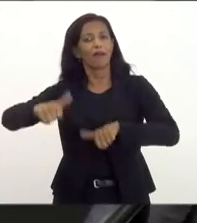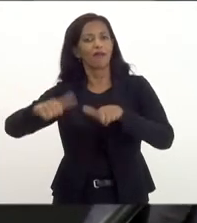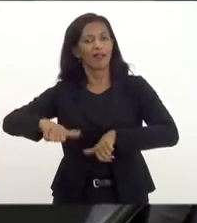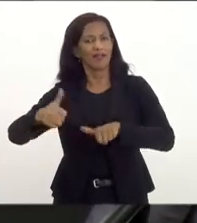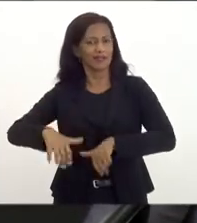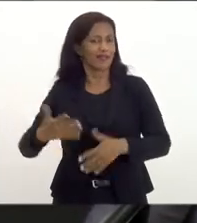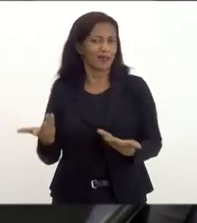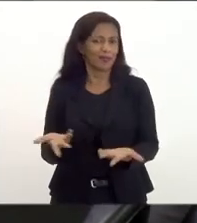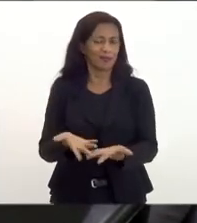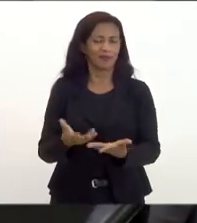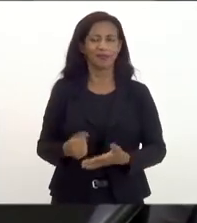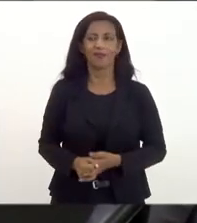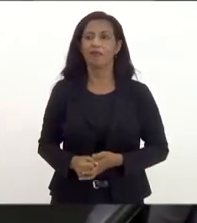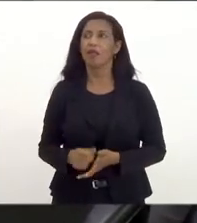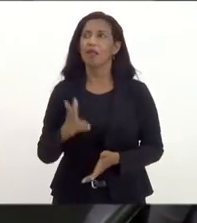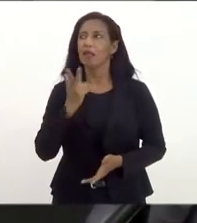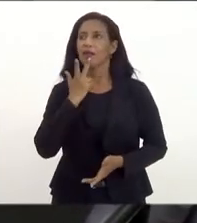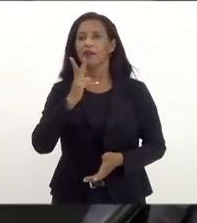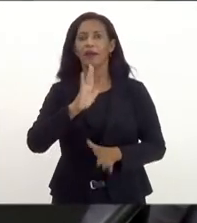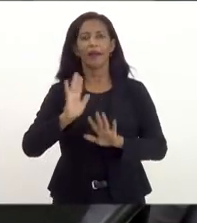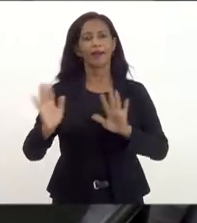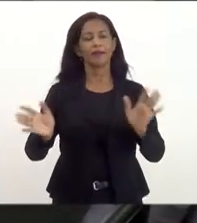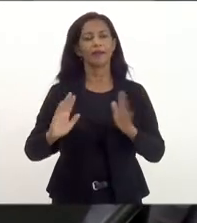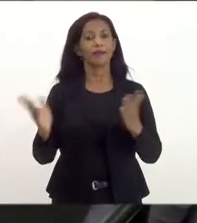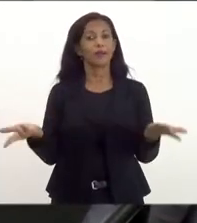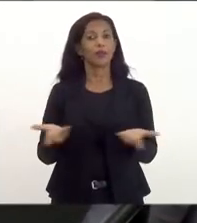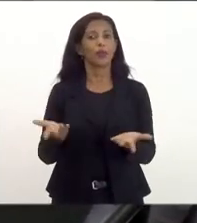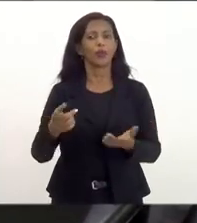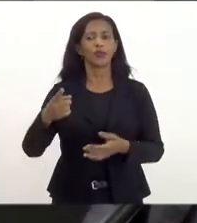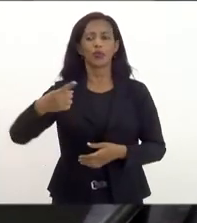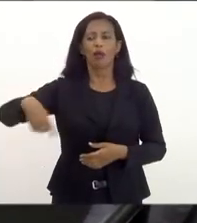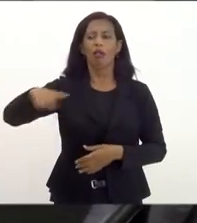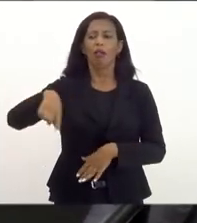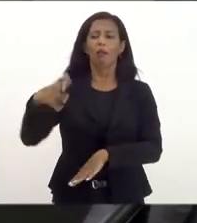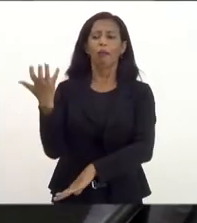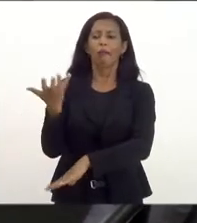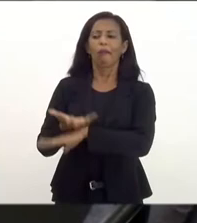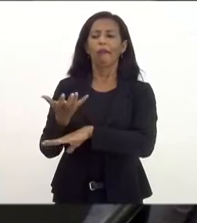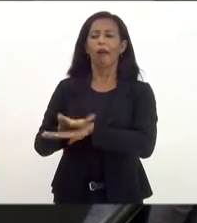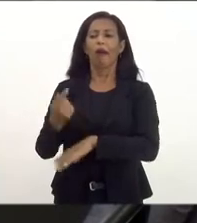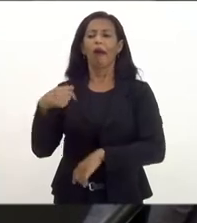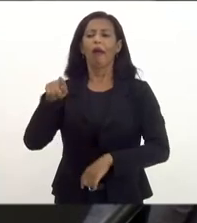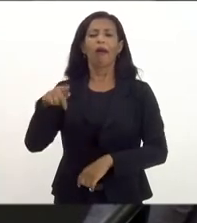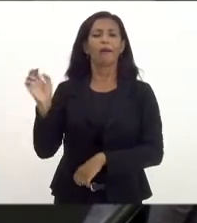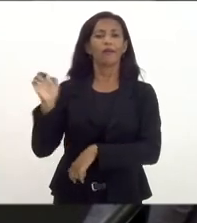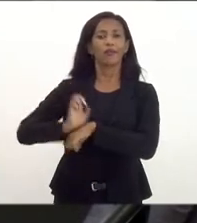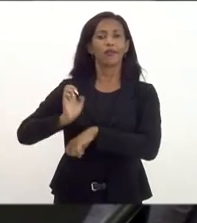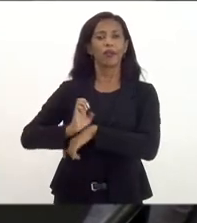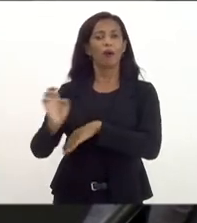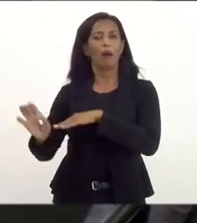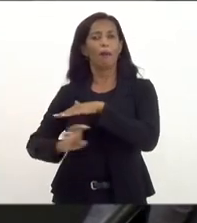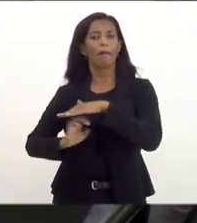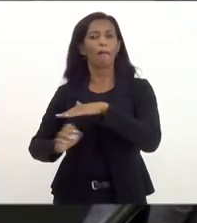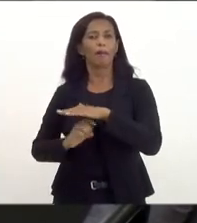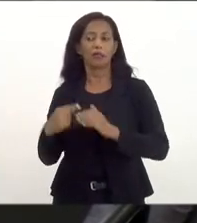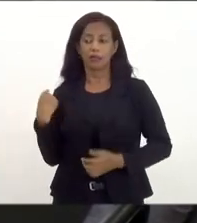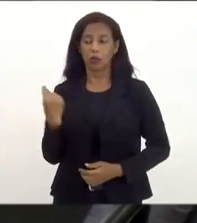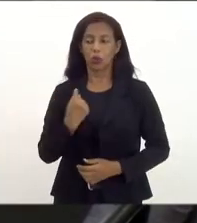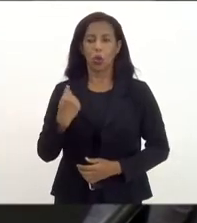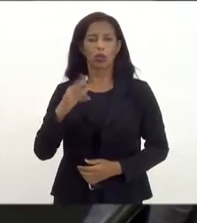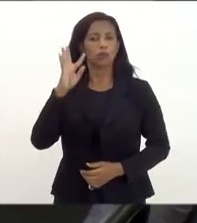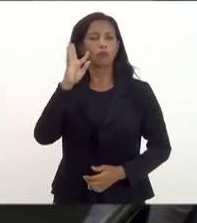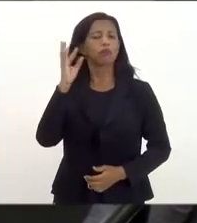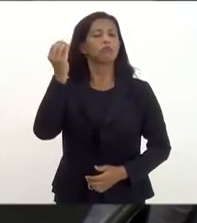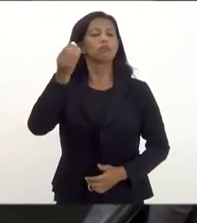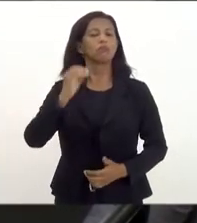forçar a barra um pouquinho que a gente dissesse que hoje aquela o livro fosse uma concessão estadual ou fosse uma empresa Nossa que a gente